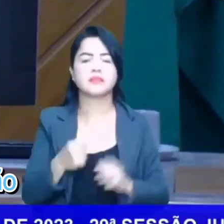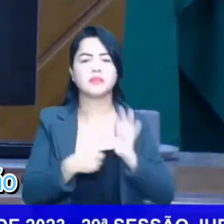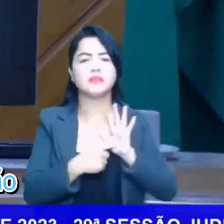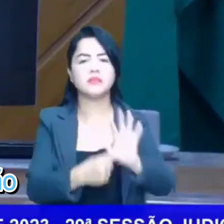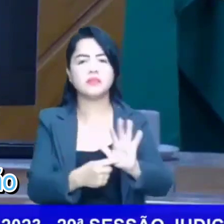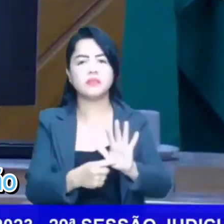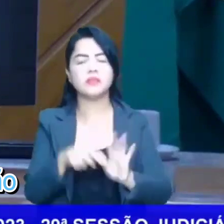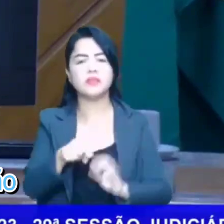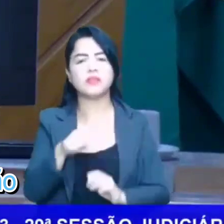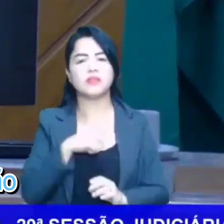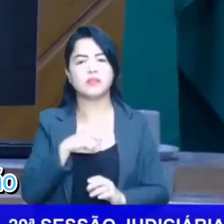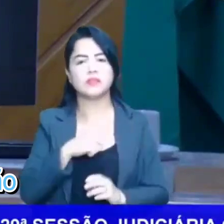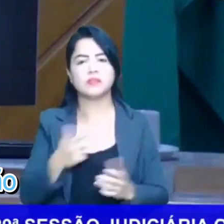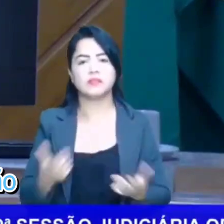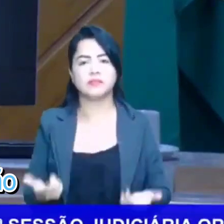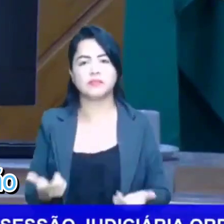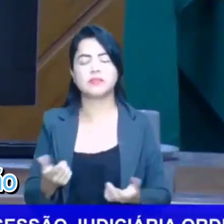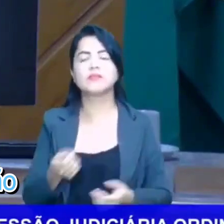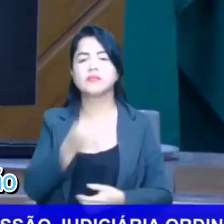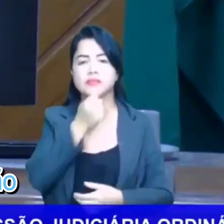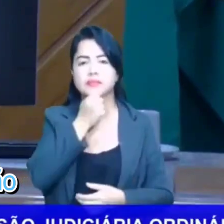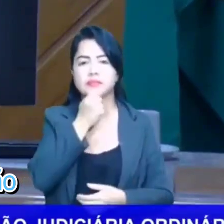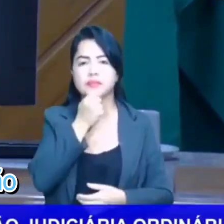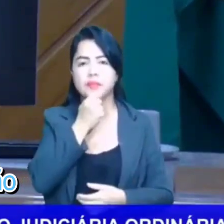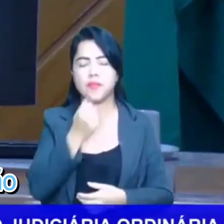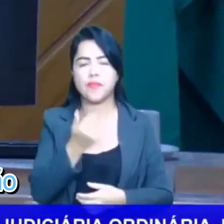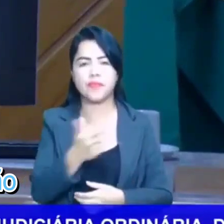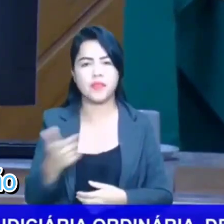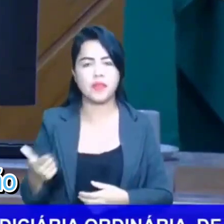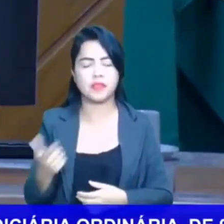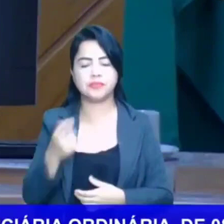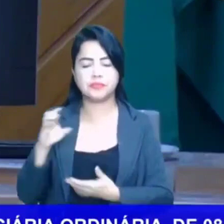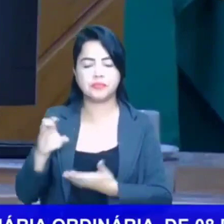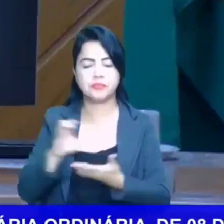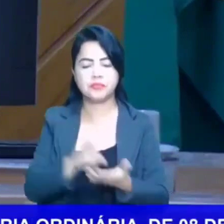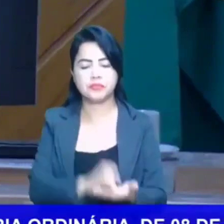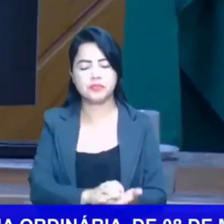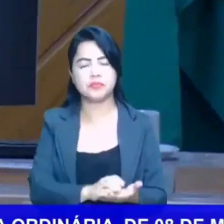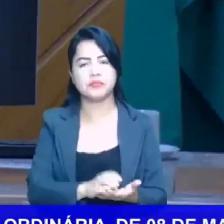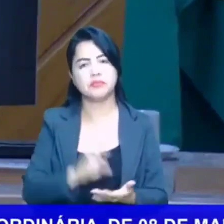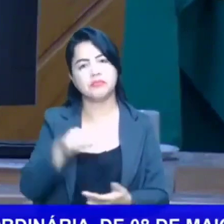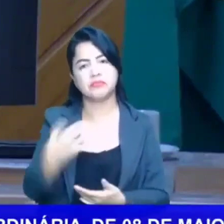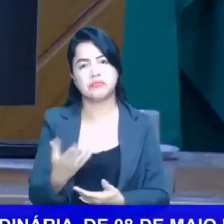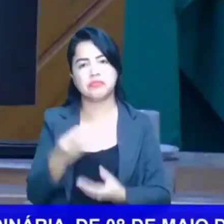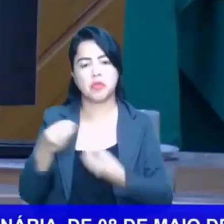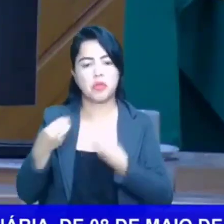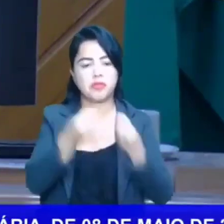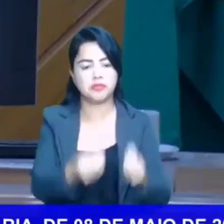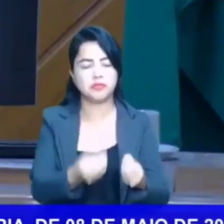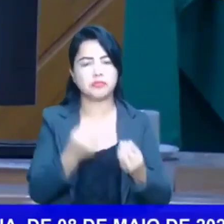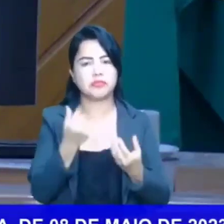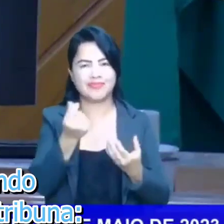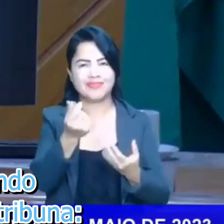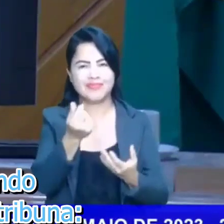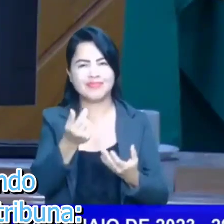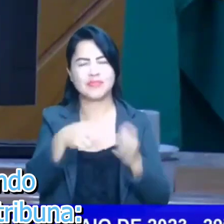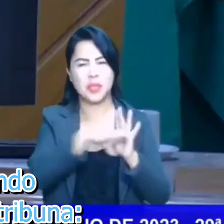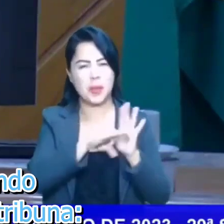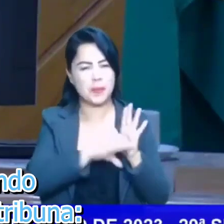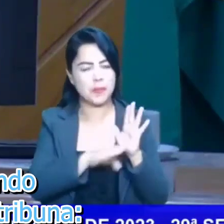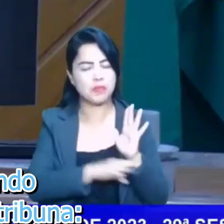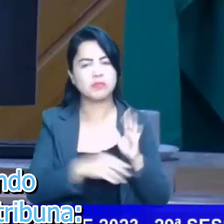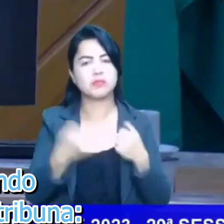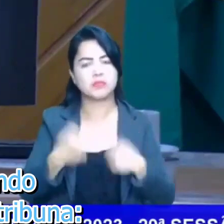na sua manifestação é que, ainda que não se faça despesa direta ou doação estimável em dinheiro, há de